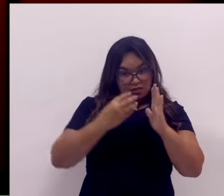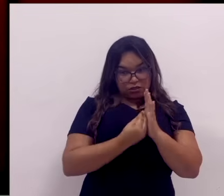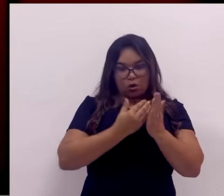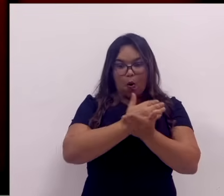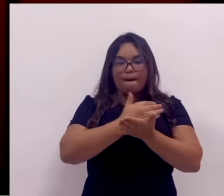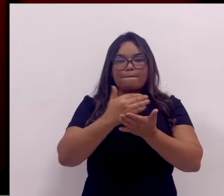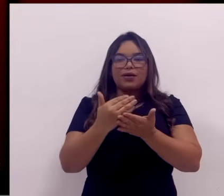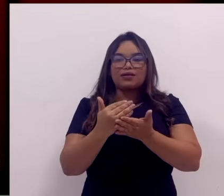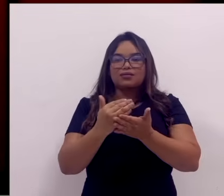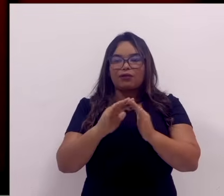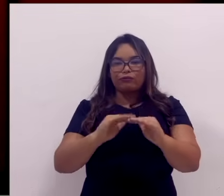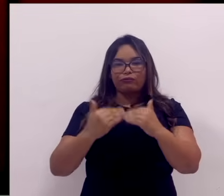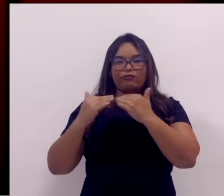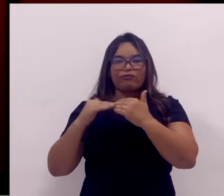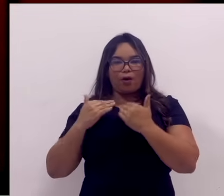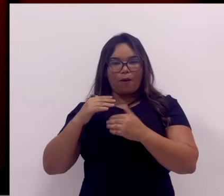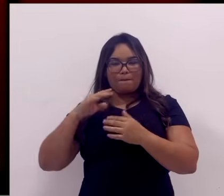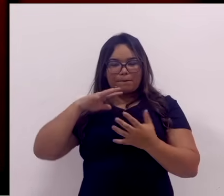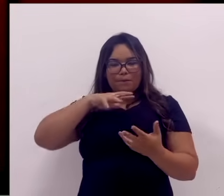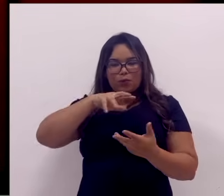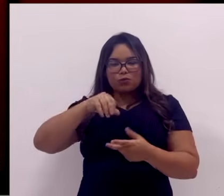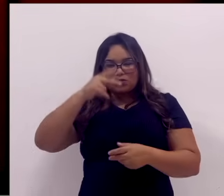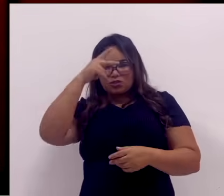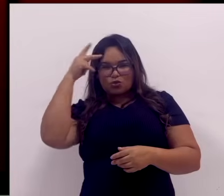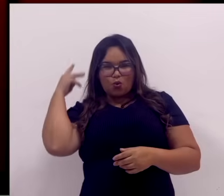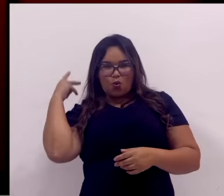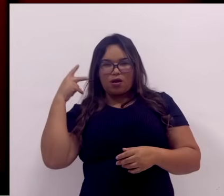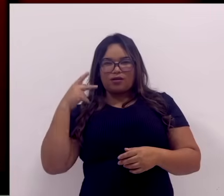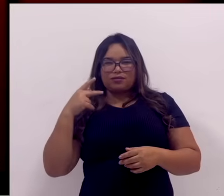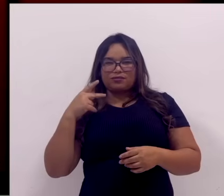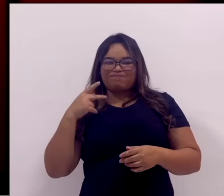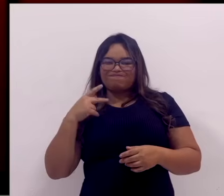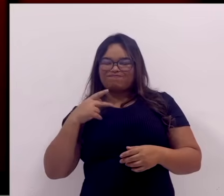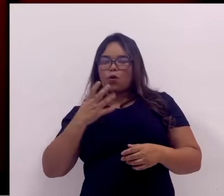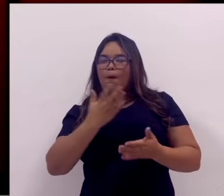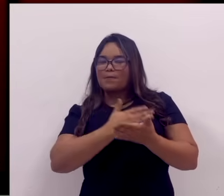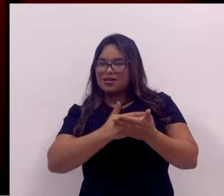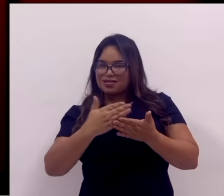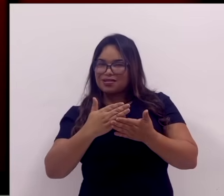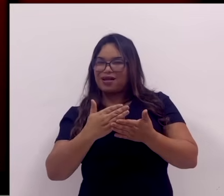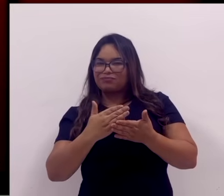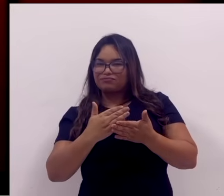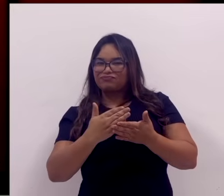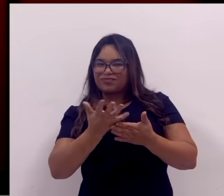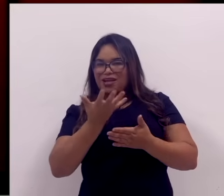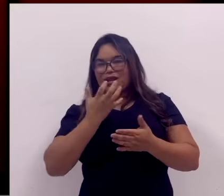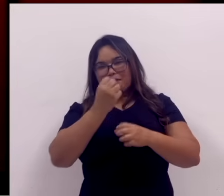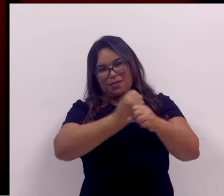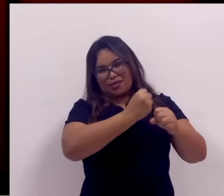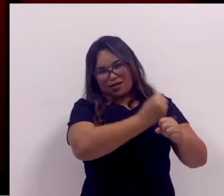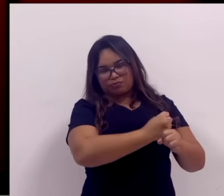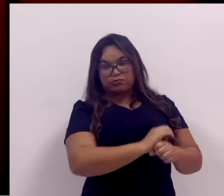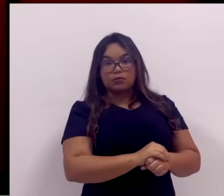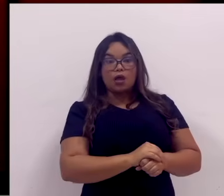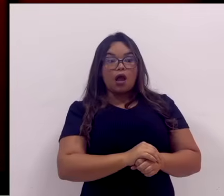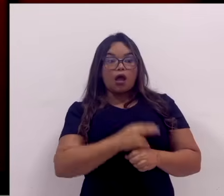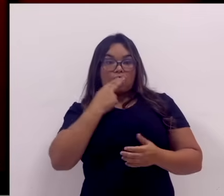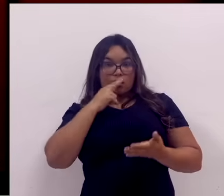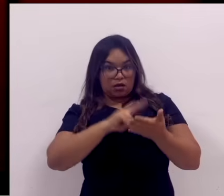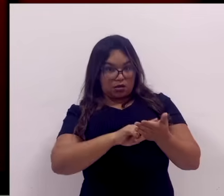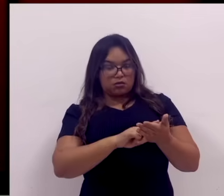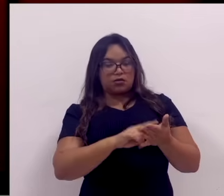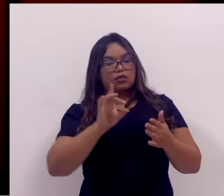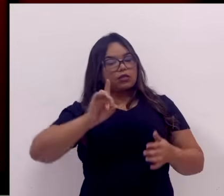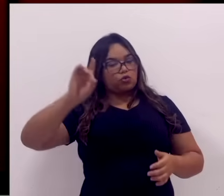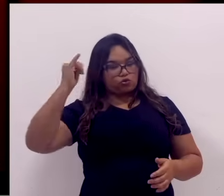Eu conheço as tuas obras e tribulação e pobreza, mas tu és rico, e a blasfêmia dos